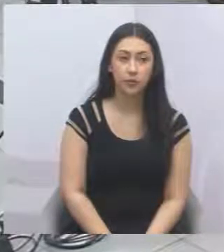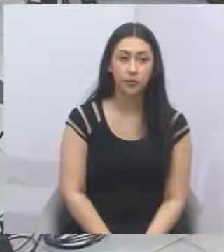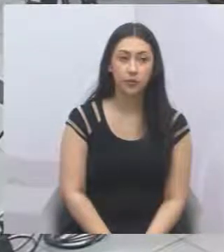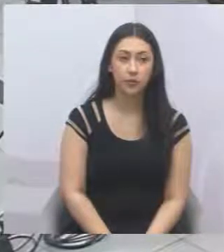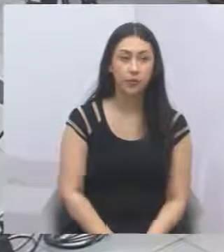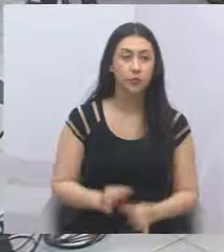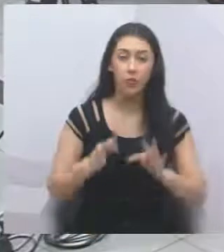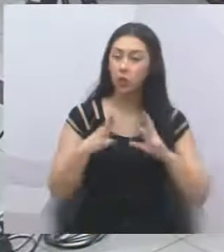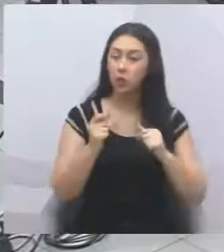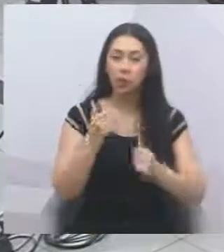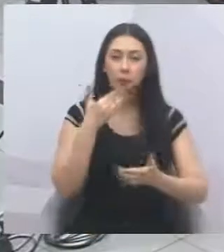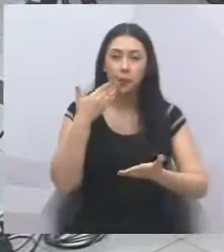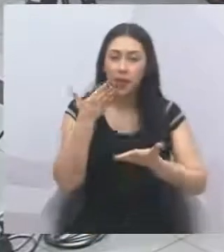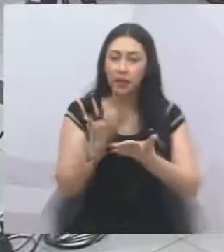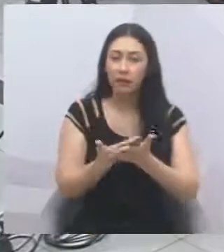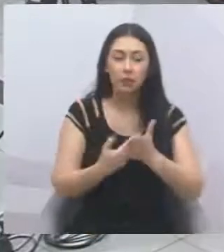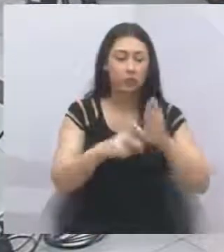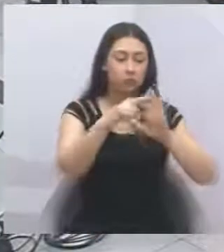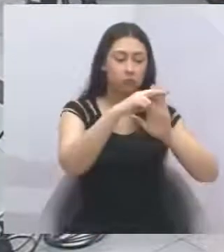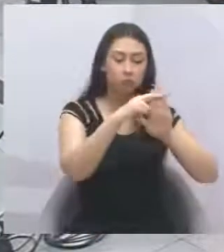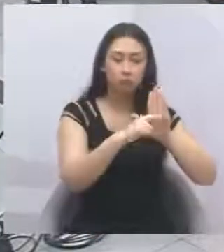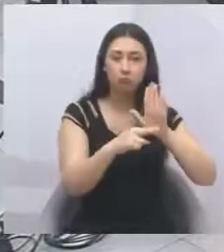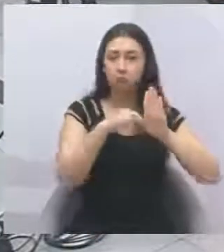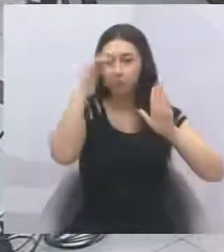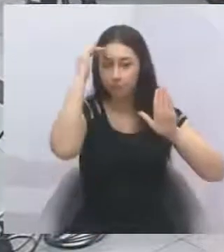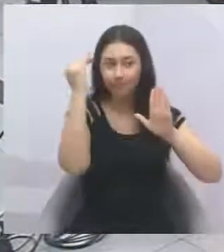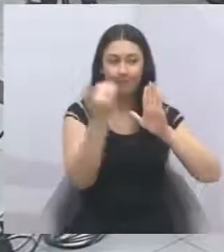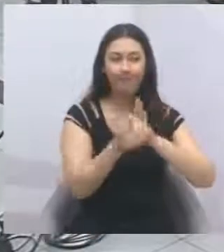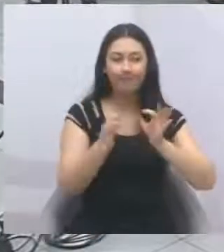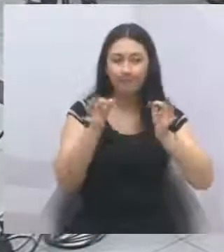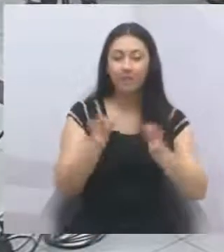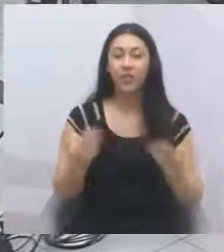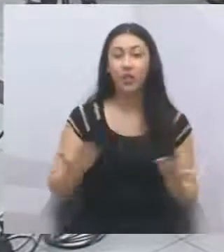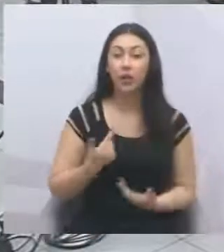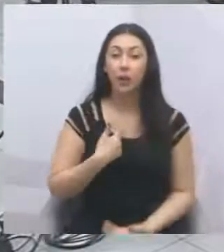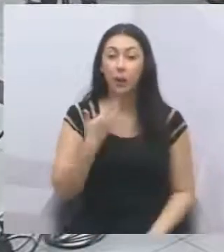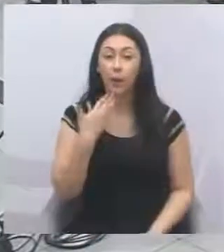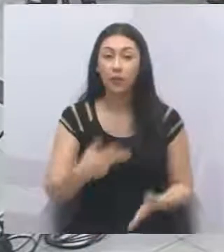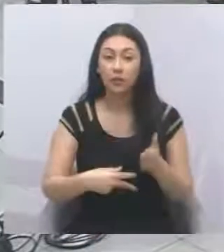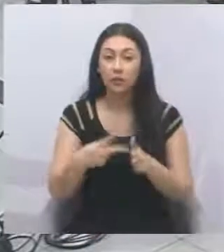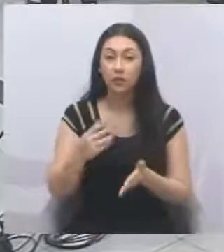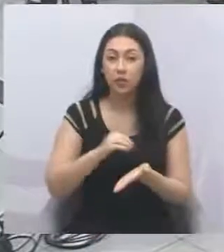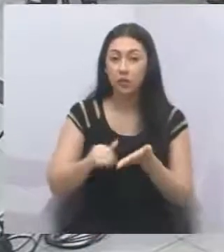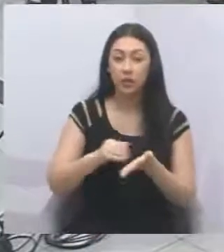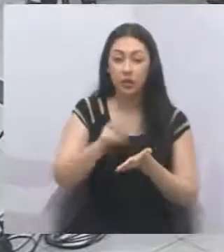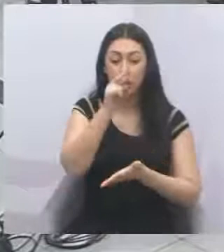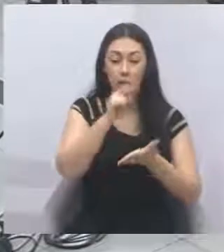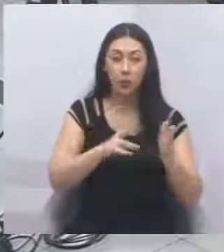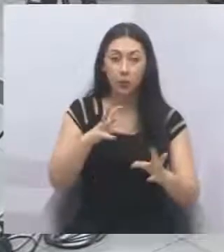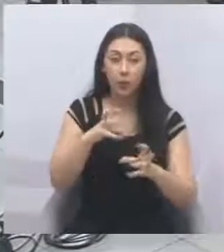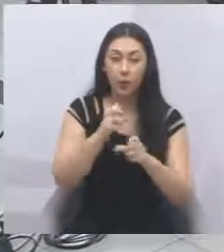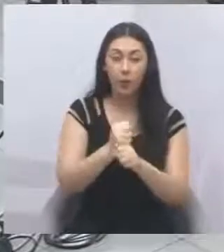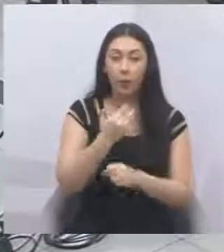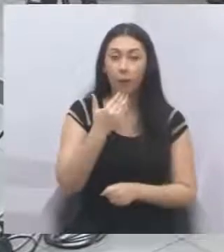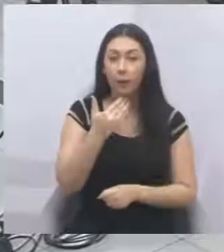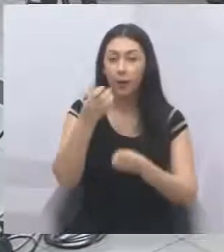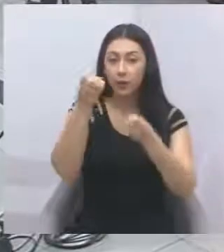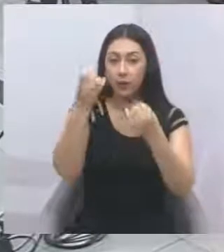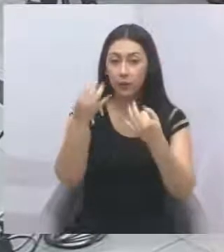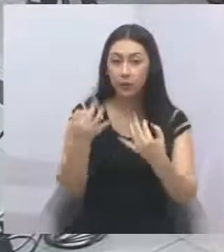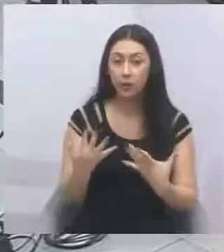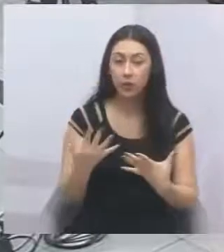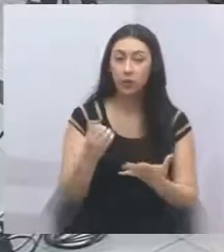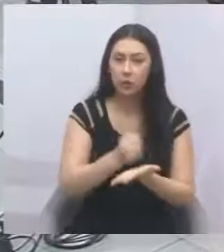Os requerimentos foram apreciados na forma regimental. Solicita ao segundo secretário que faça a leitura da síntese dos pedidos de